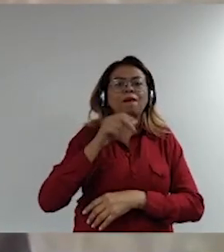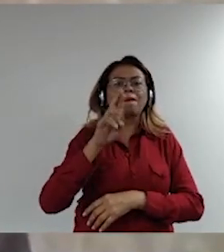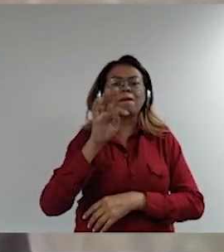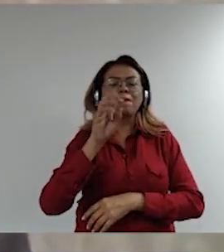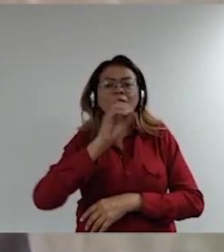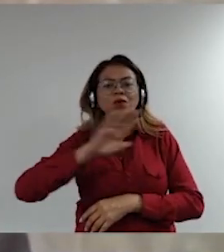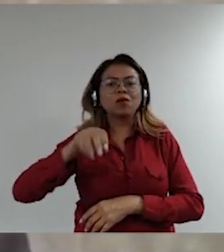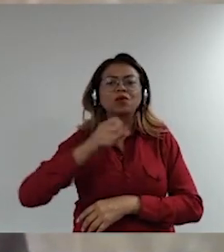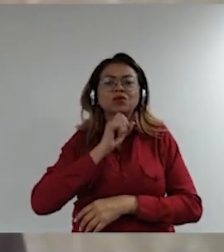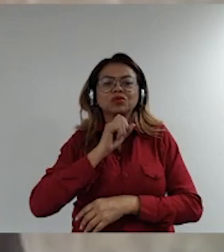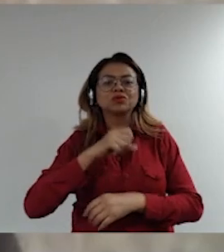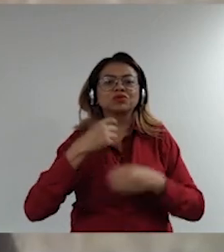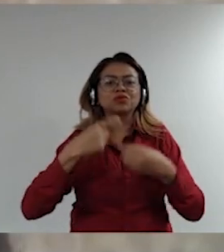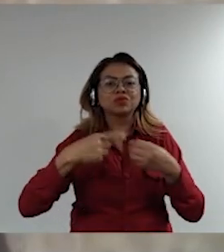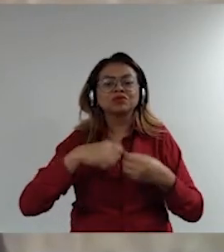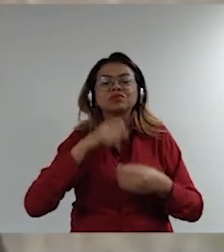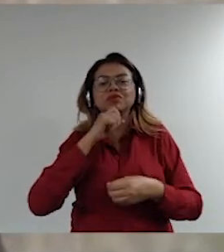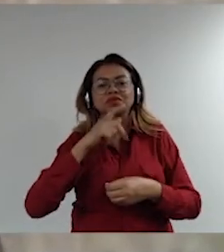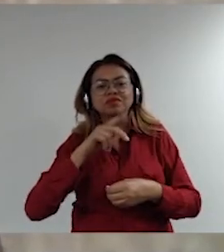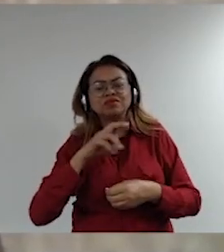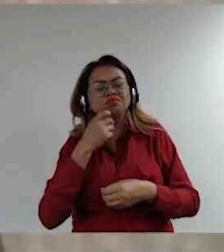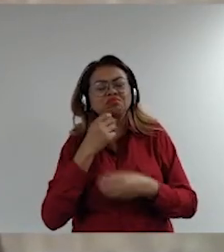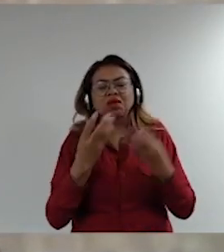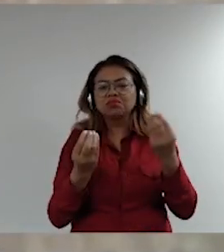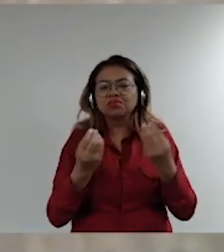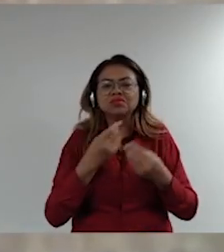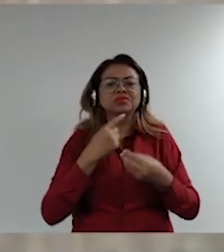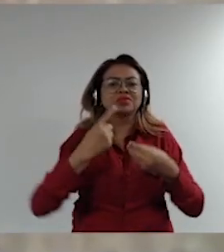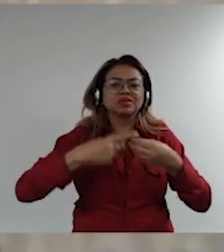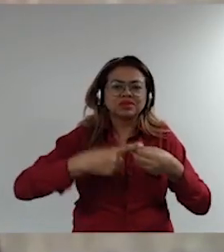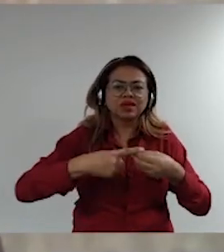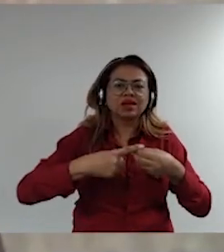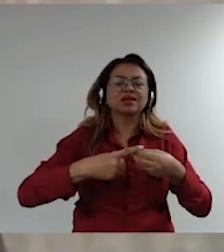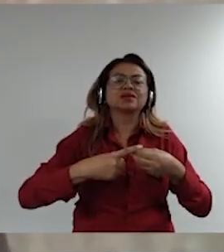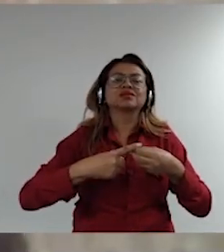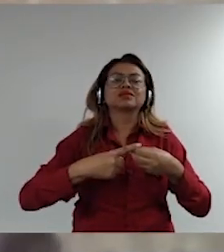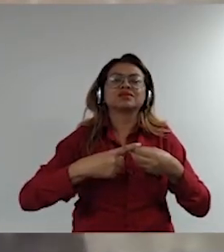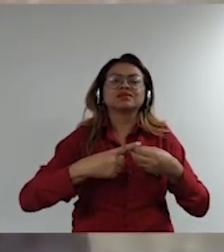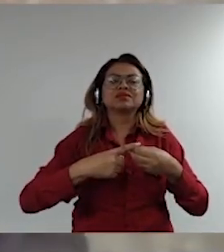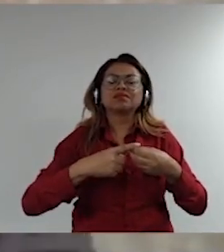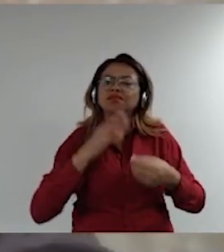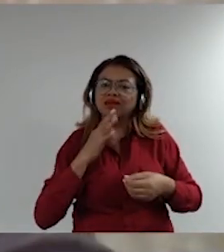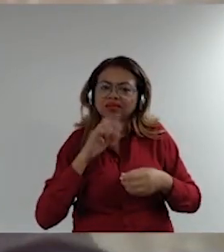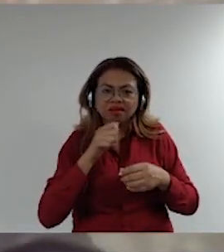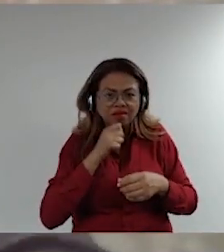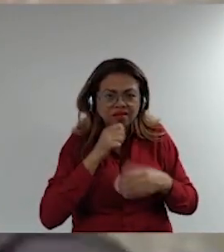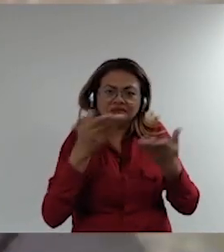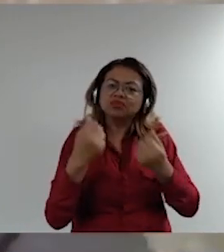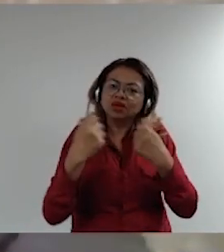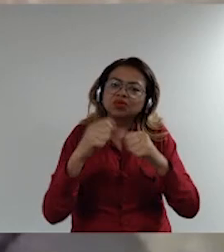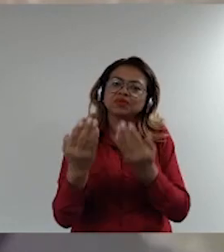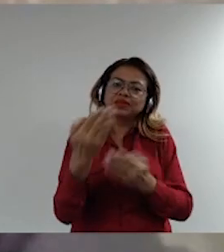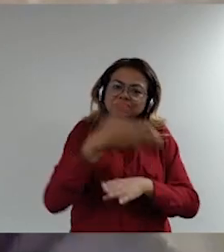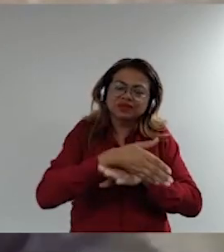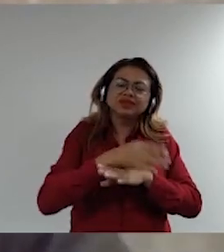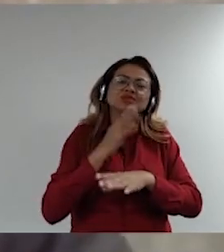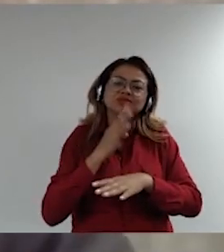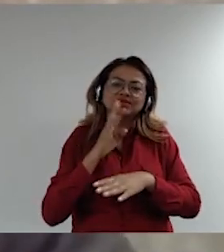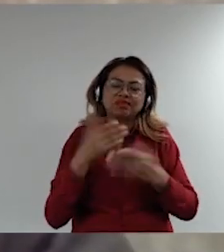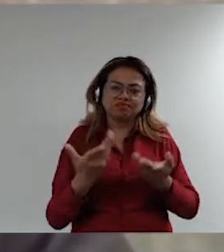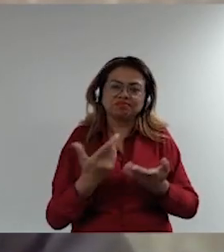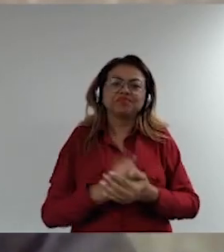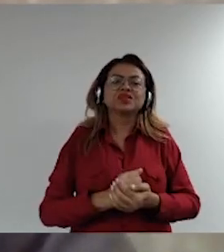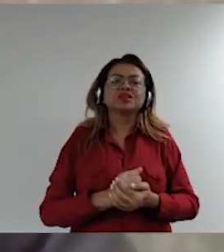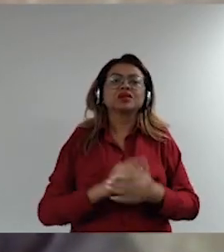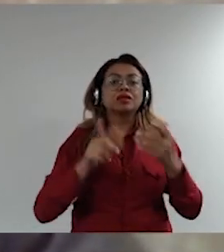nossas queridas cidades do interior, é muito bonito. Quem não conheceu, venha conhecer. Então, o sol se pôs,